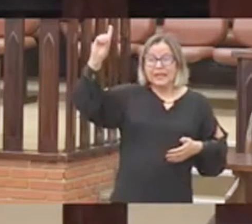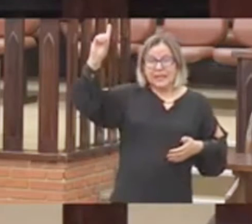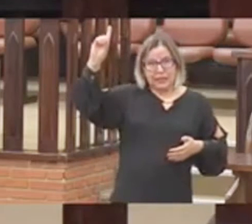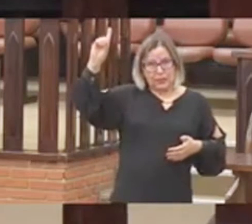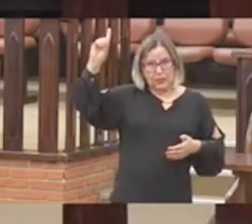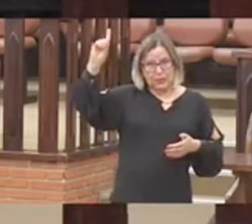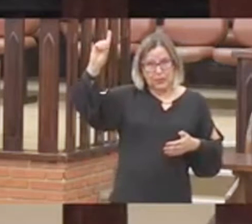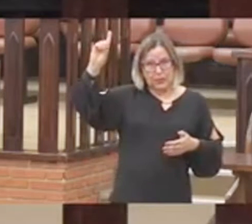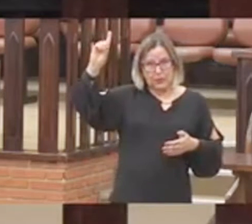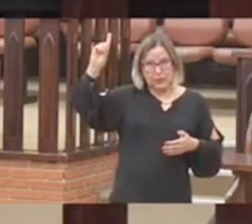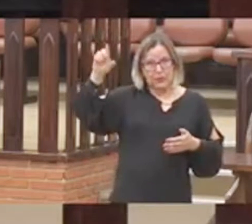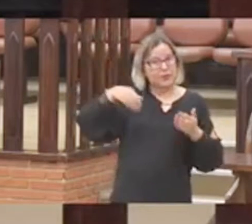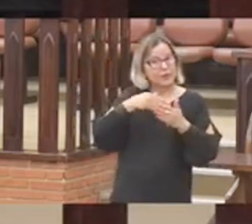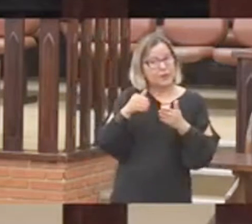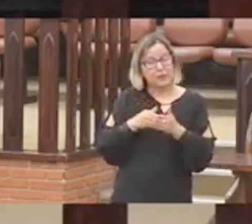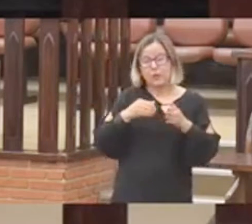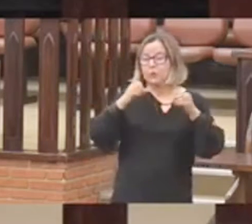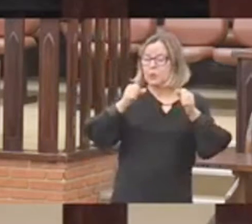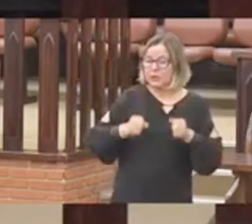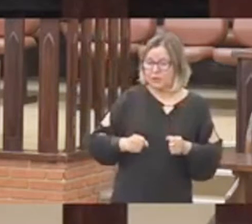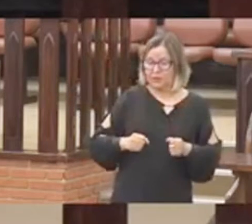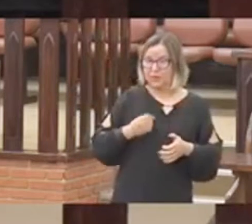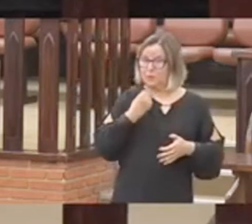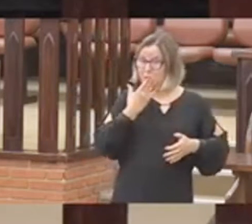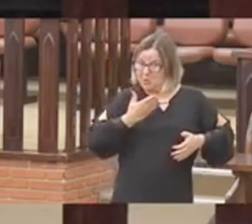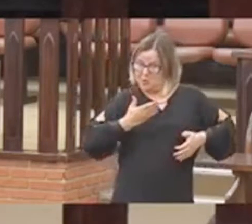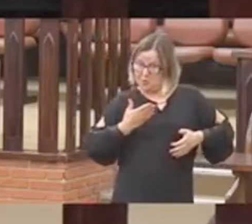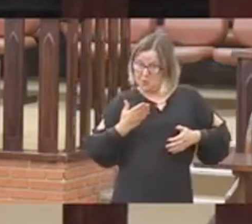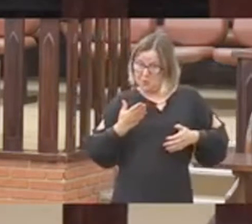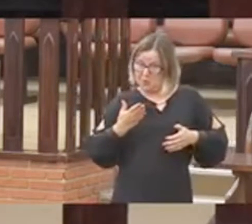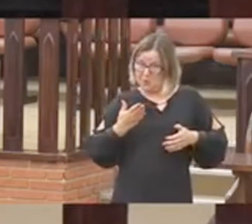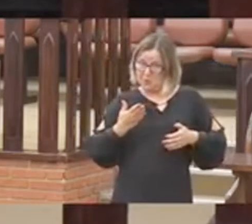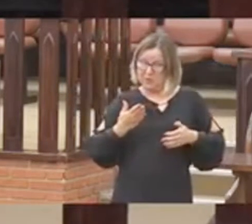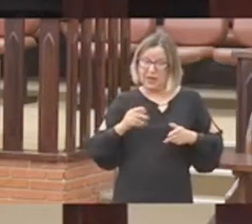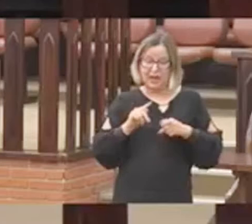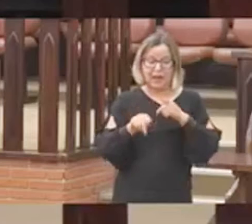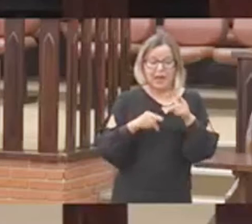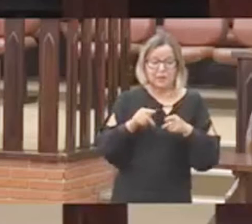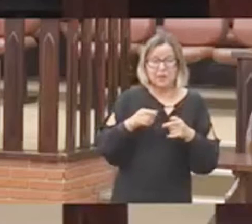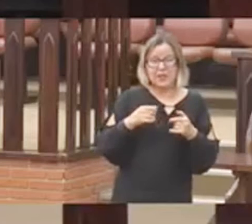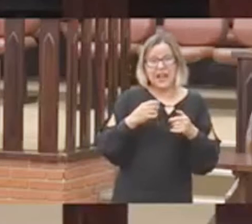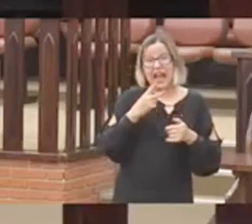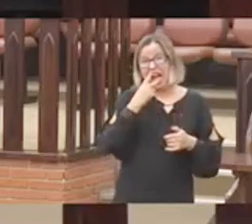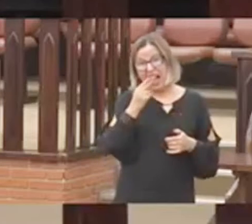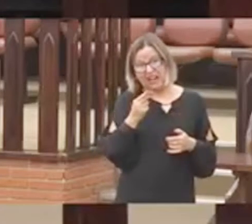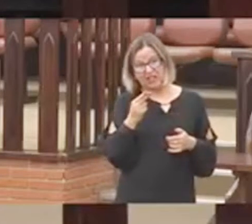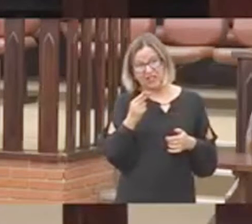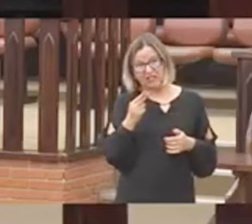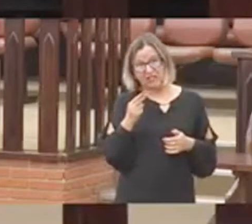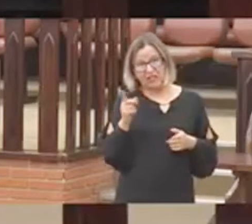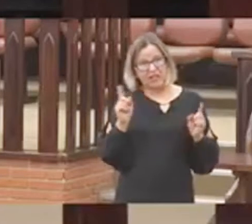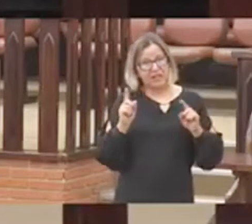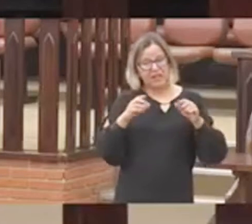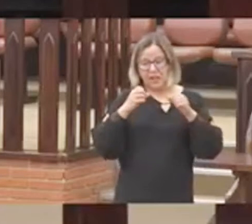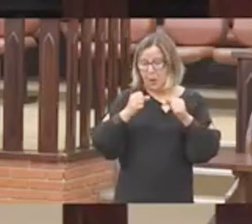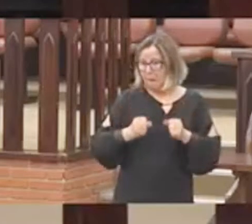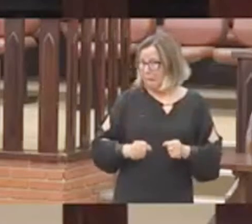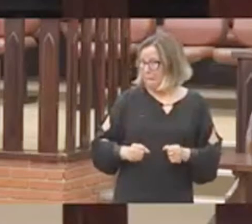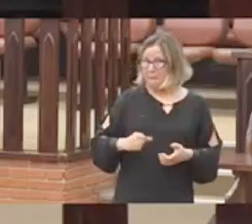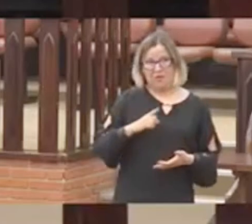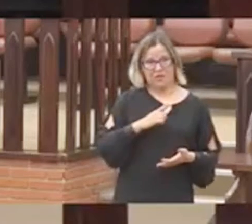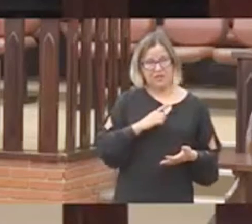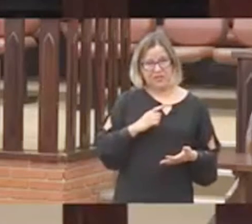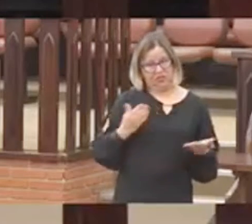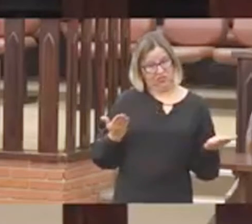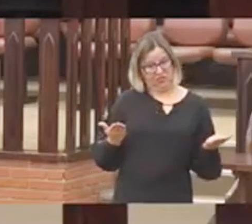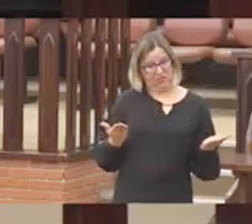poderia existir. Mas isto, meus irmãos, essa conclusão, ela é um sofisma, porque ela parte do